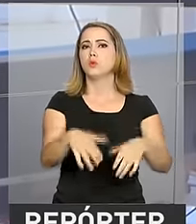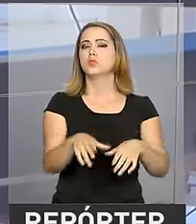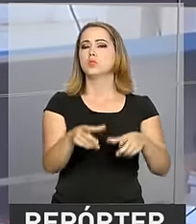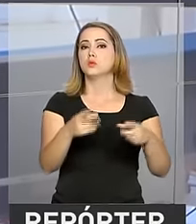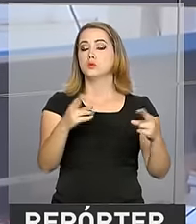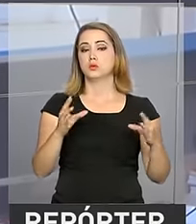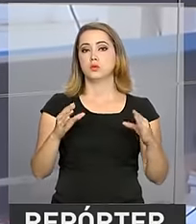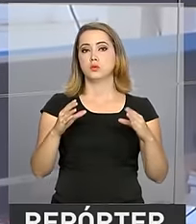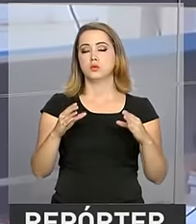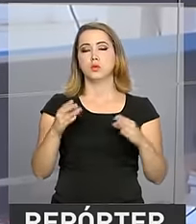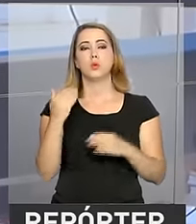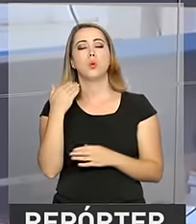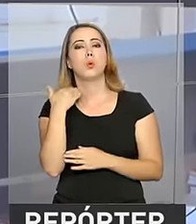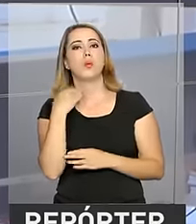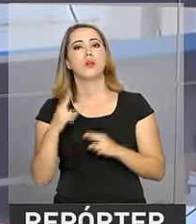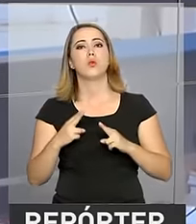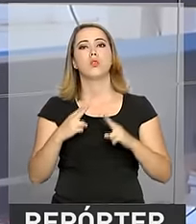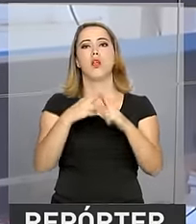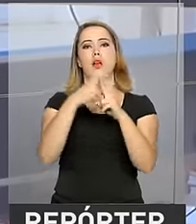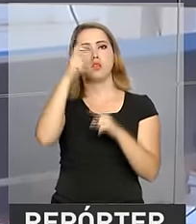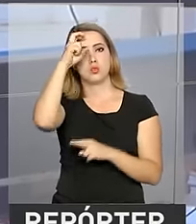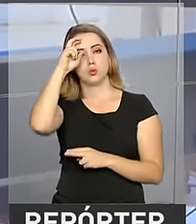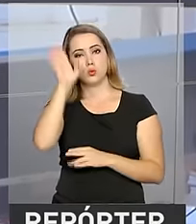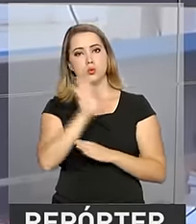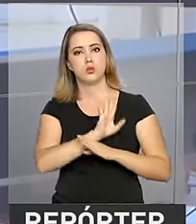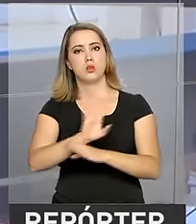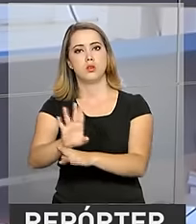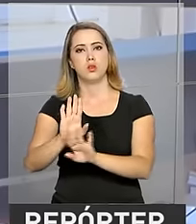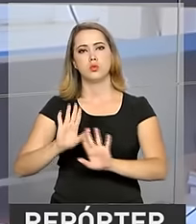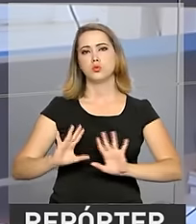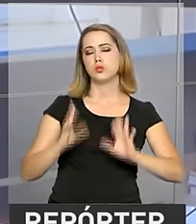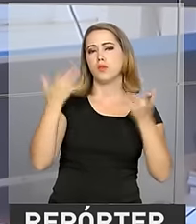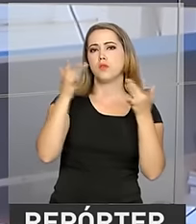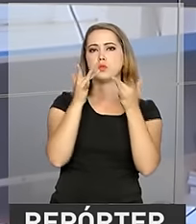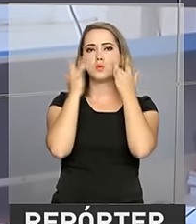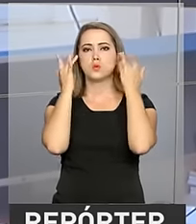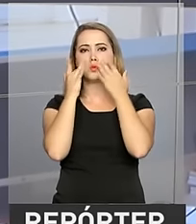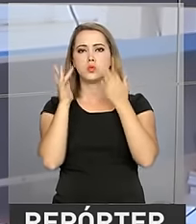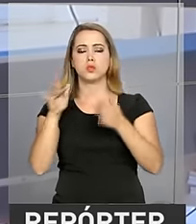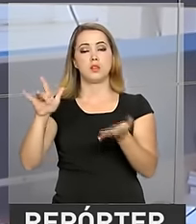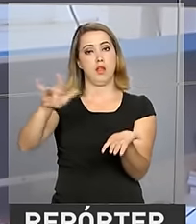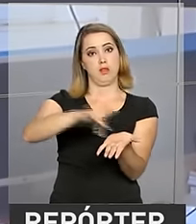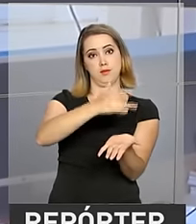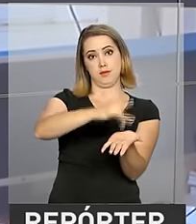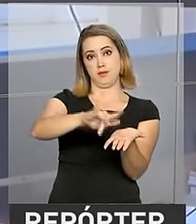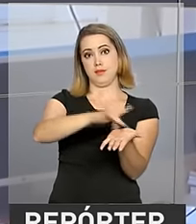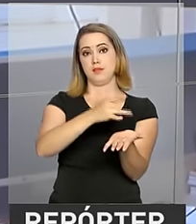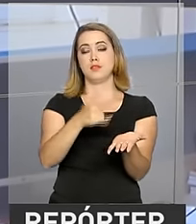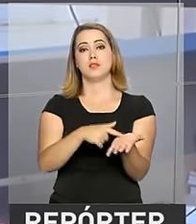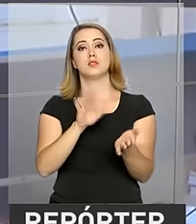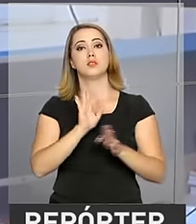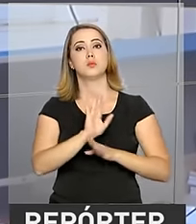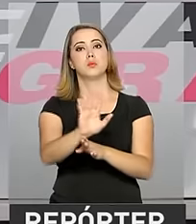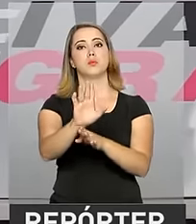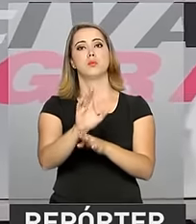dos espaços da Caixa Cultural, apoio a festivais de teatro e dança e ao patrimônio cultural